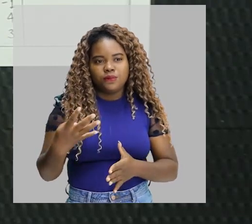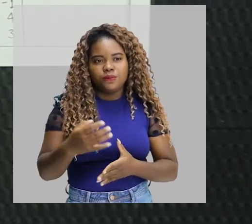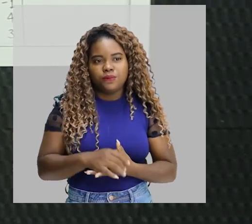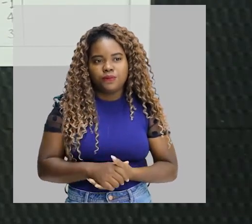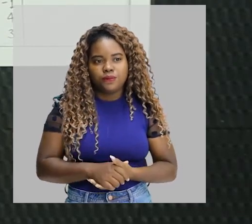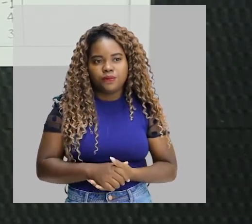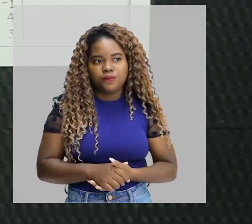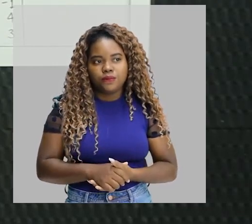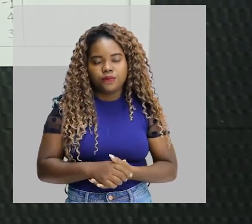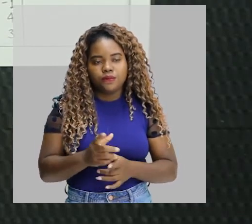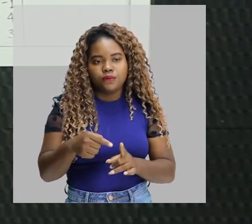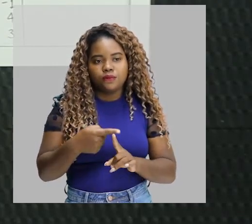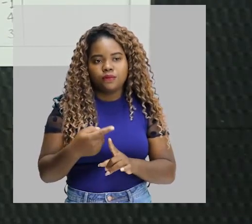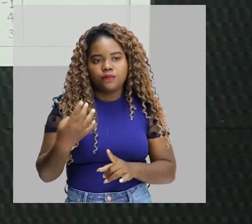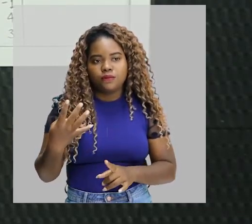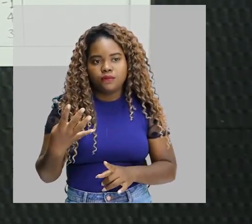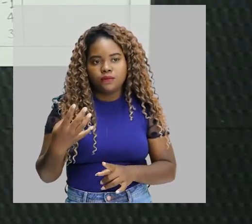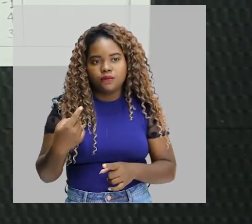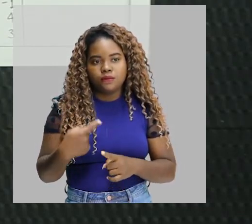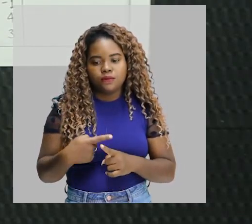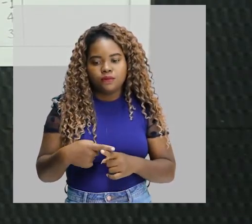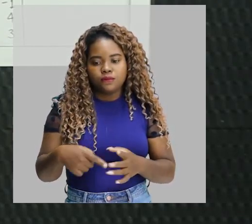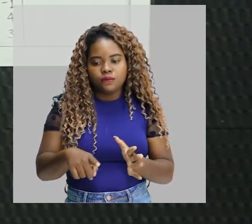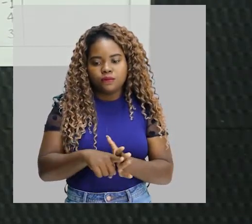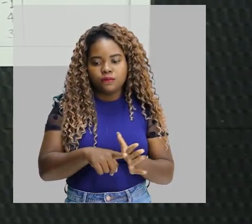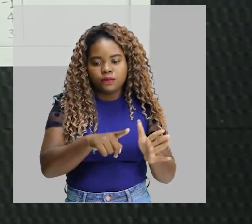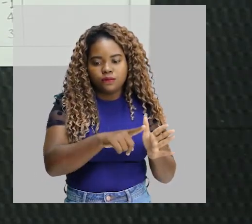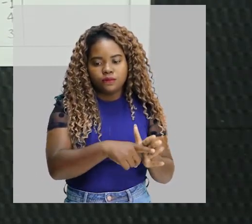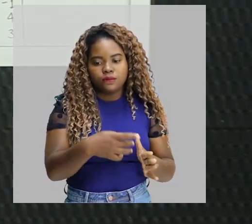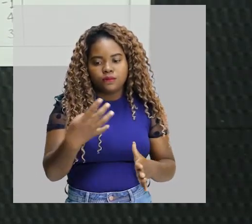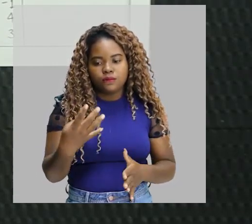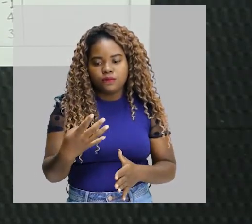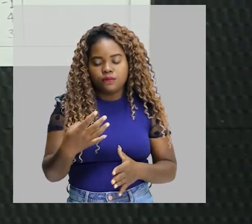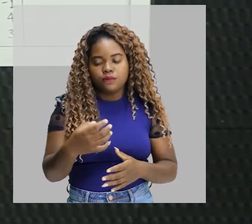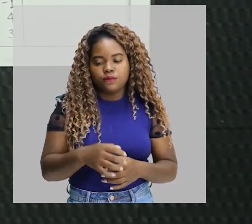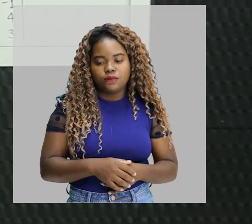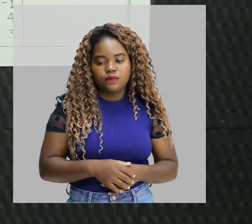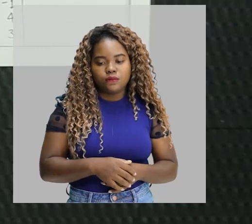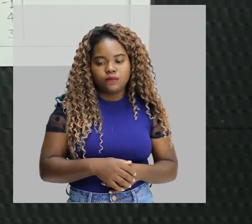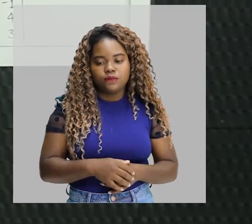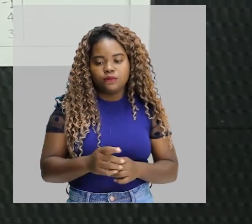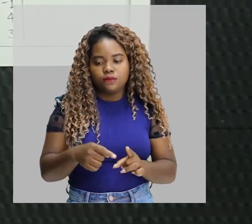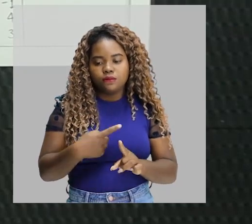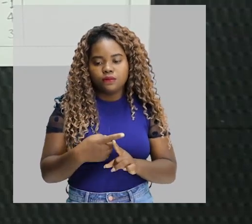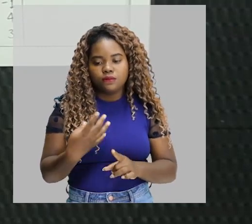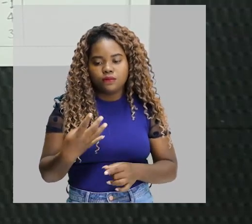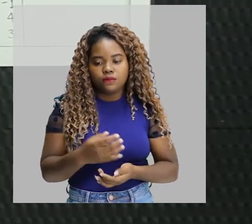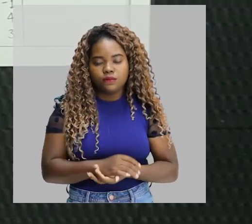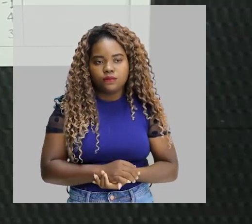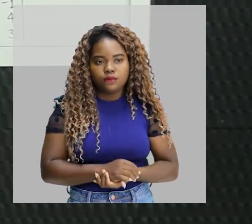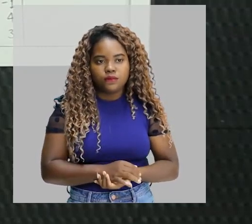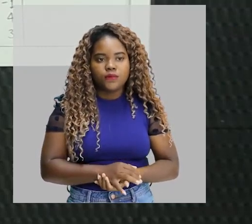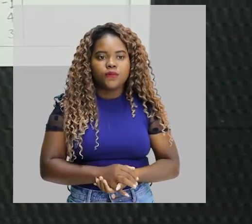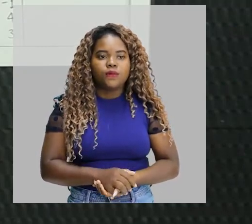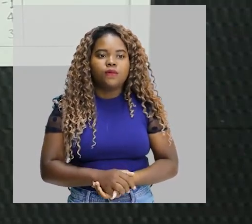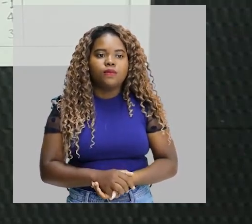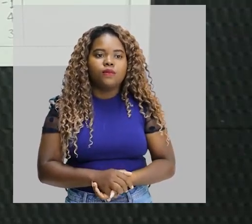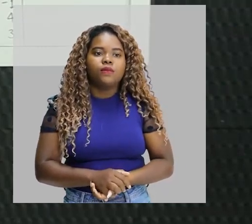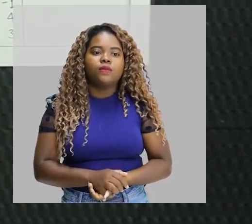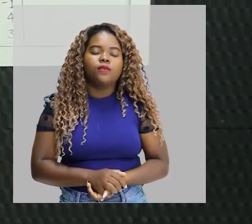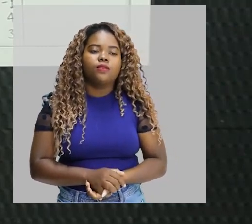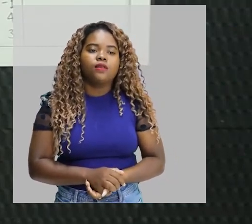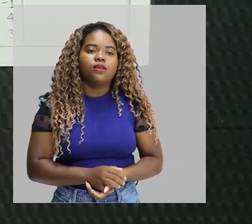vem para cá mais quatro porque menos quatro com menos dá mais na escola mesmo